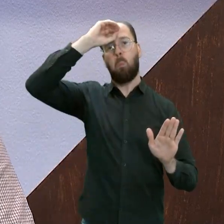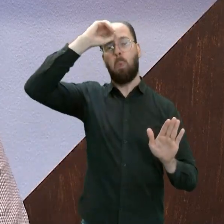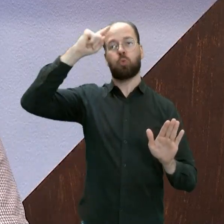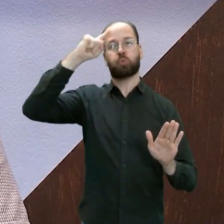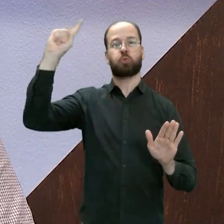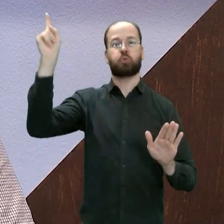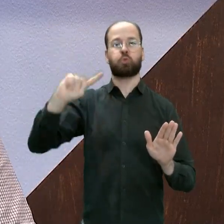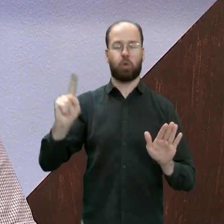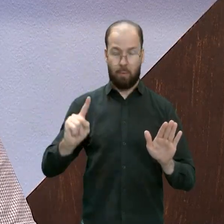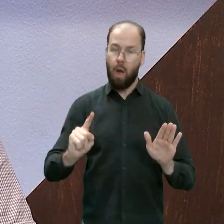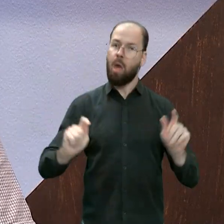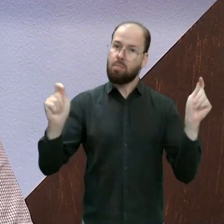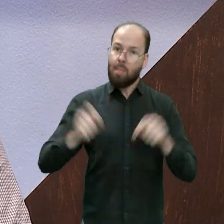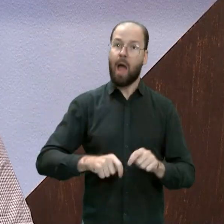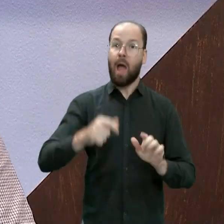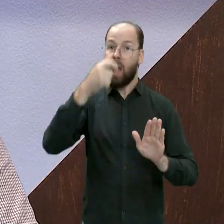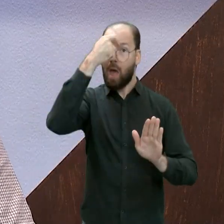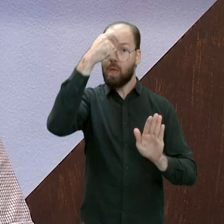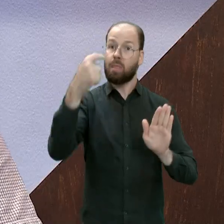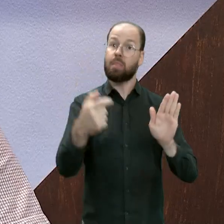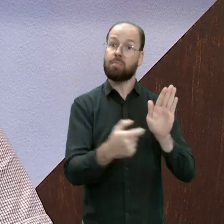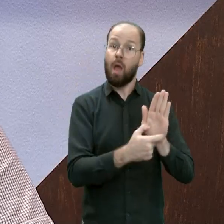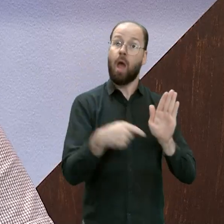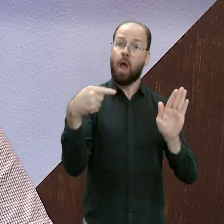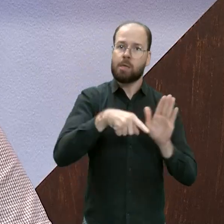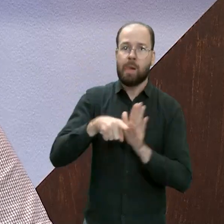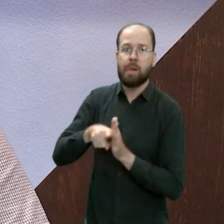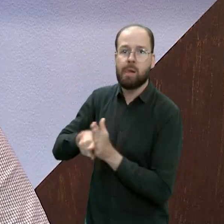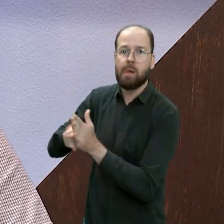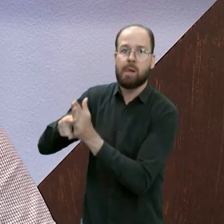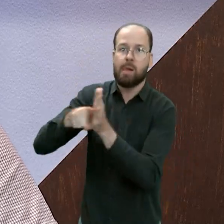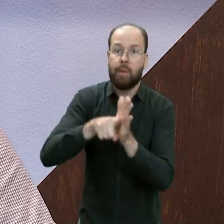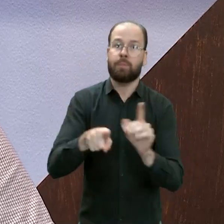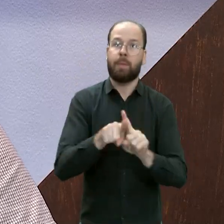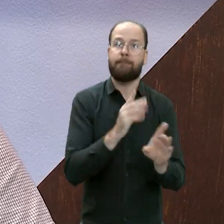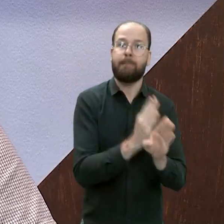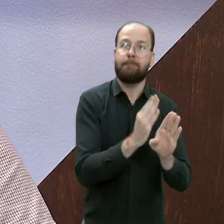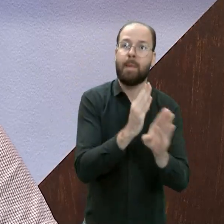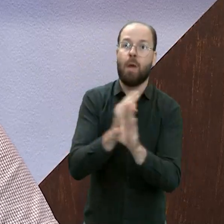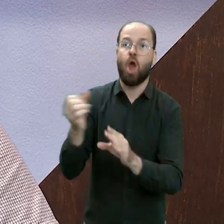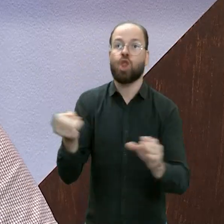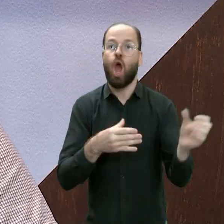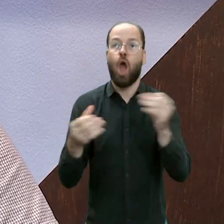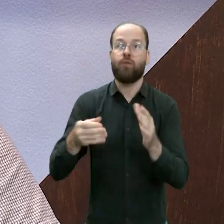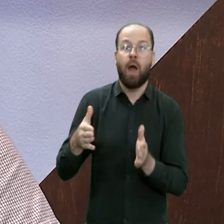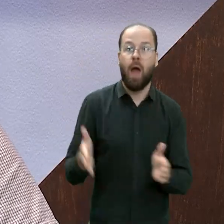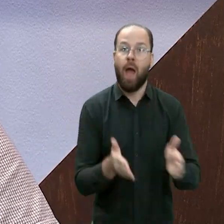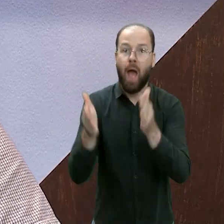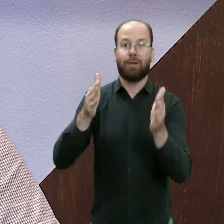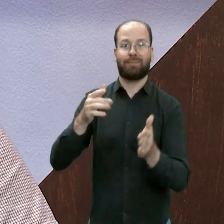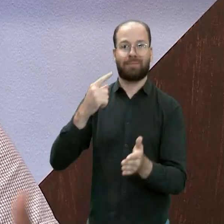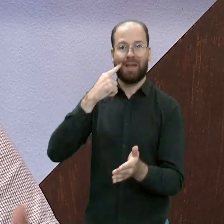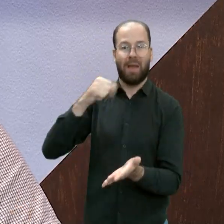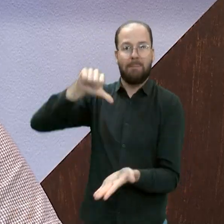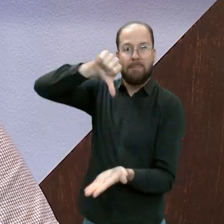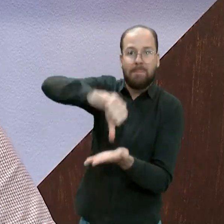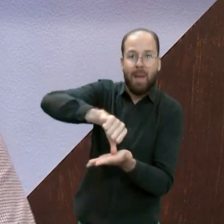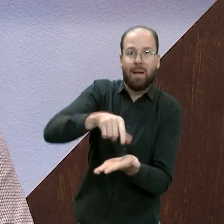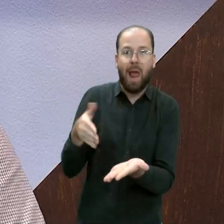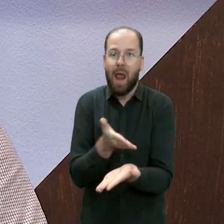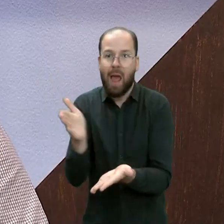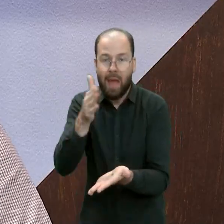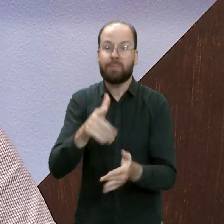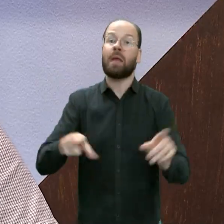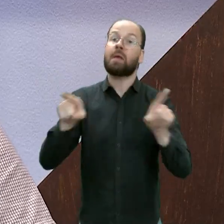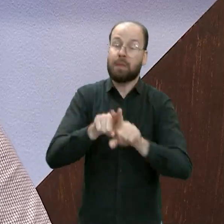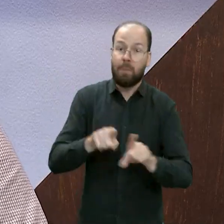possível usar a inteligência artificial para mapear, para descobrir novas rotas, para descobrir novos caminhos, para planejar por onde o